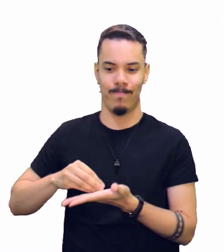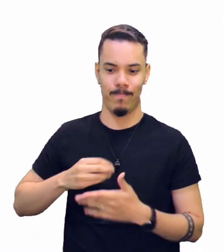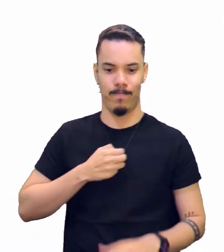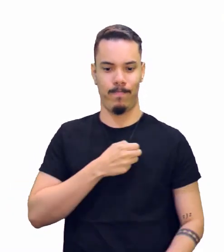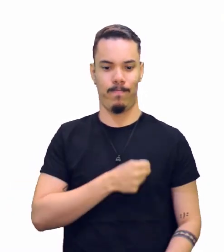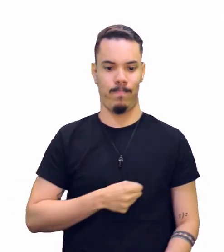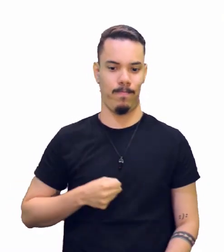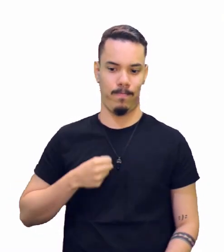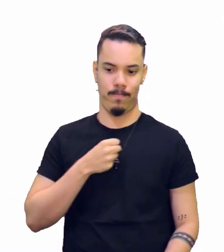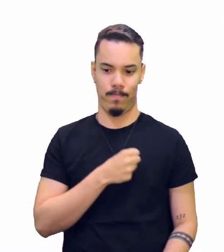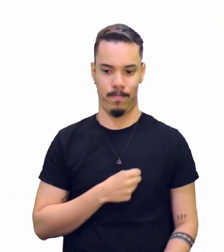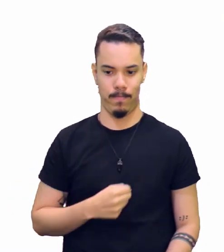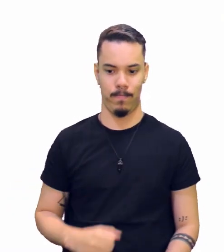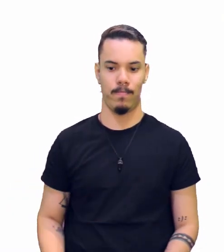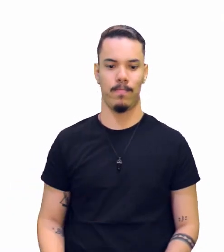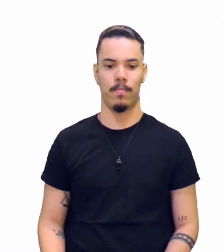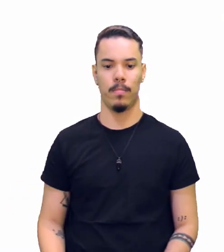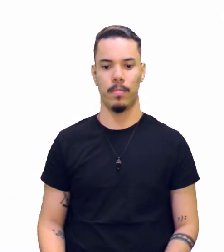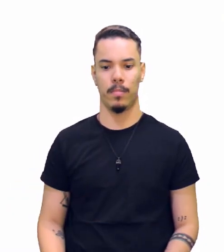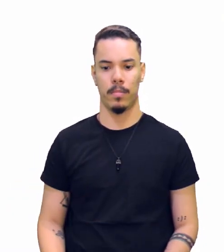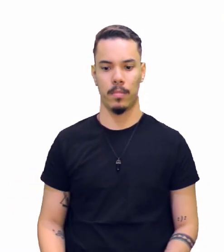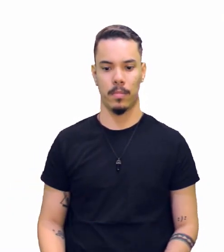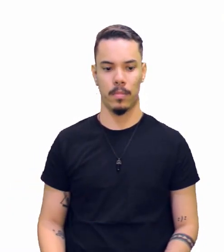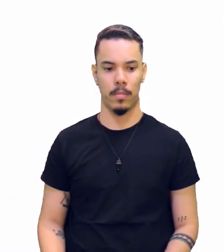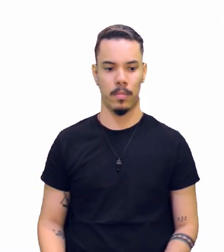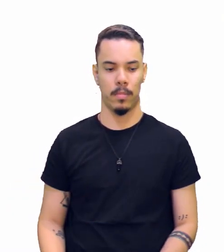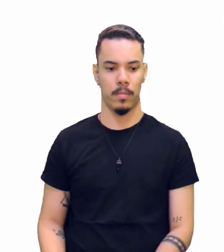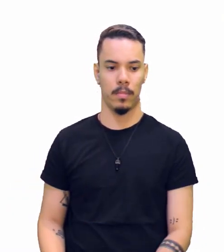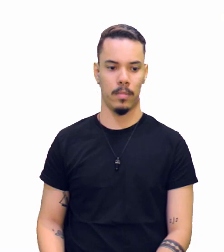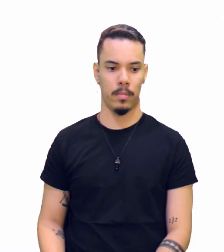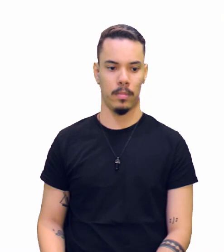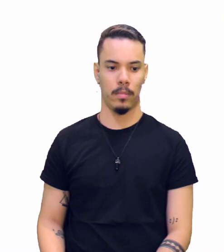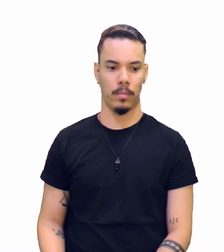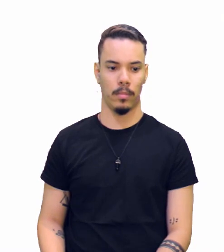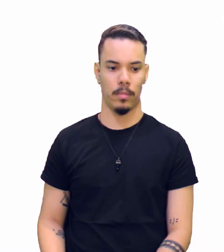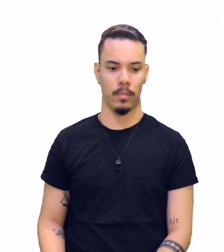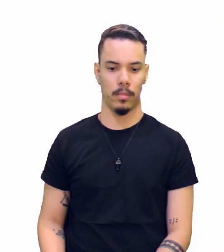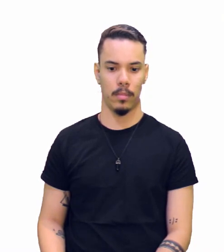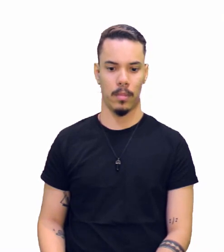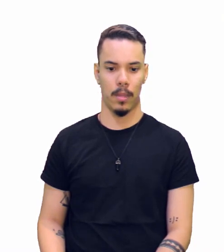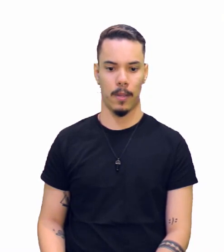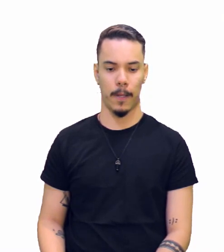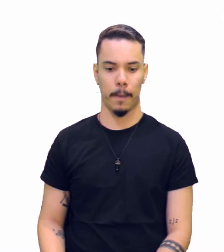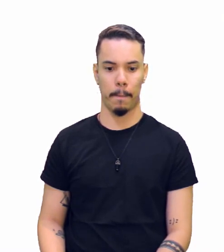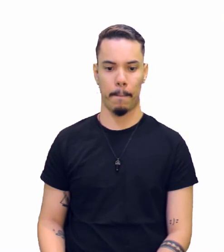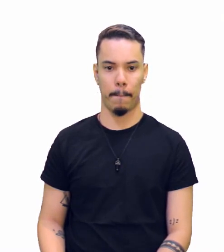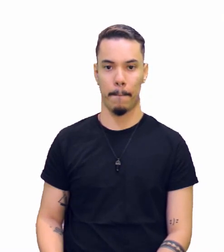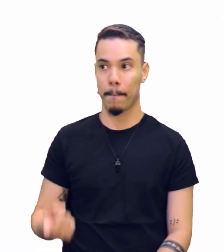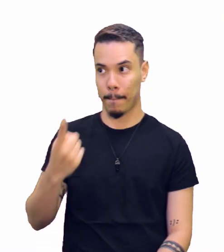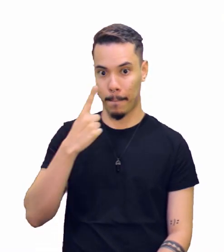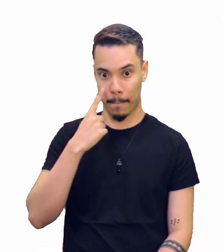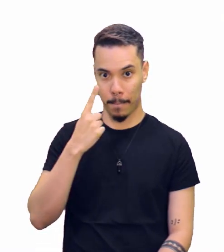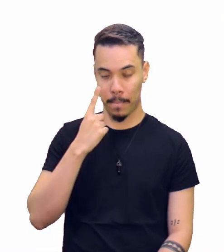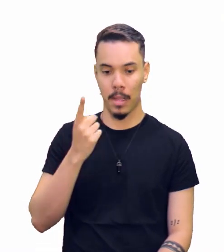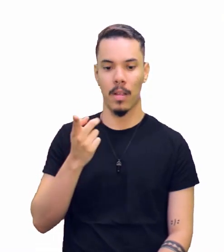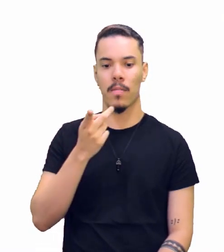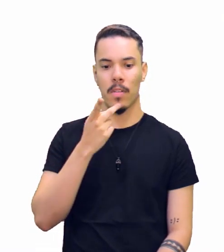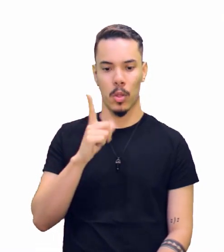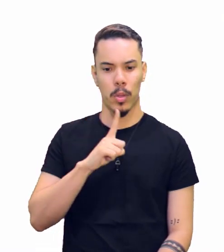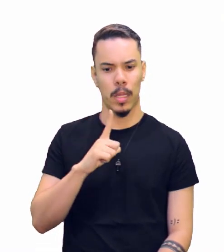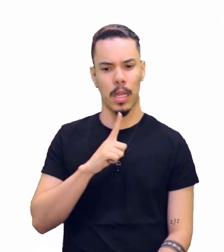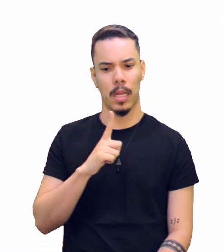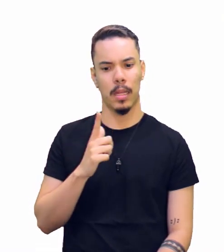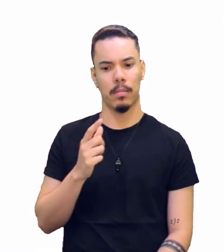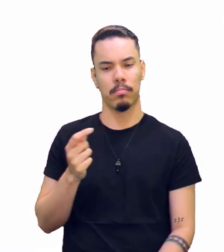apegado à família Pelo visto we have a ritual that I really like olha só ele diz que tem aí um ritual